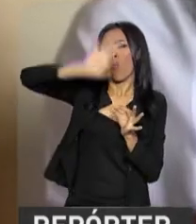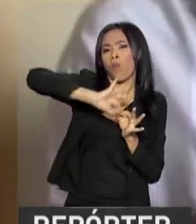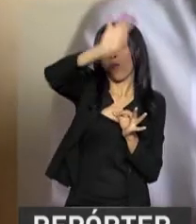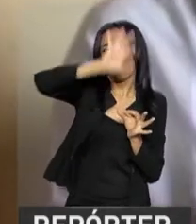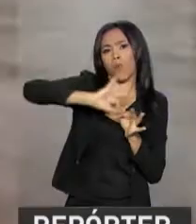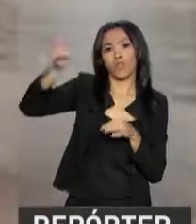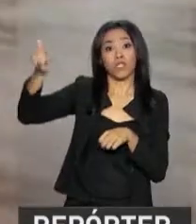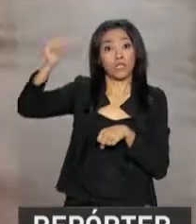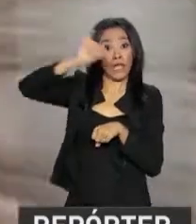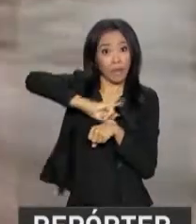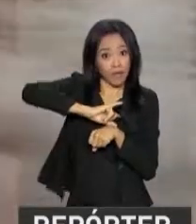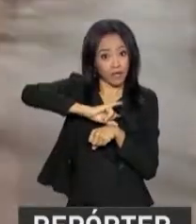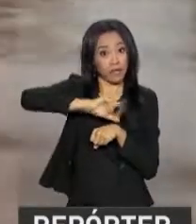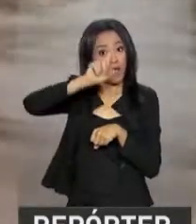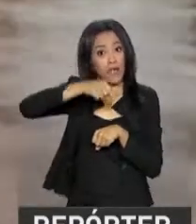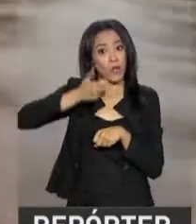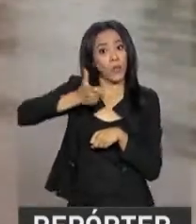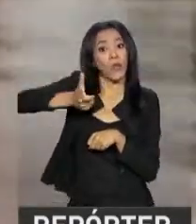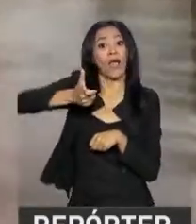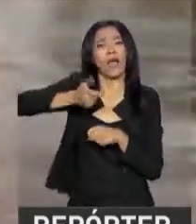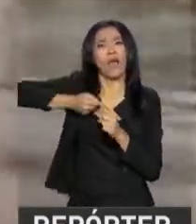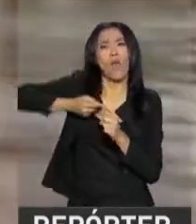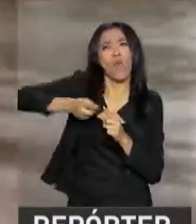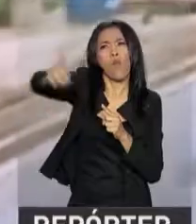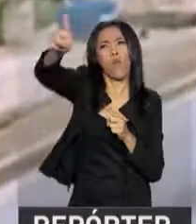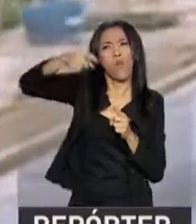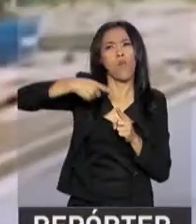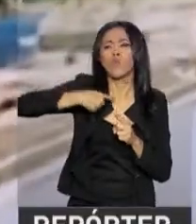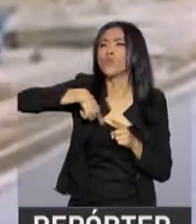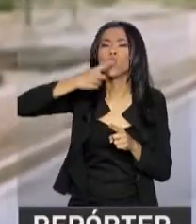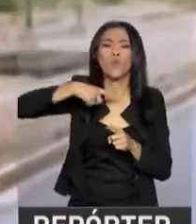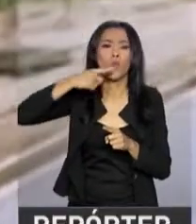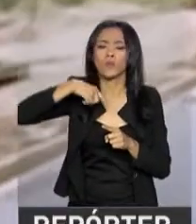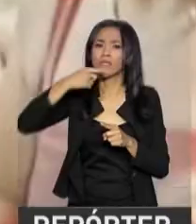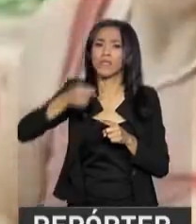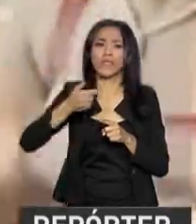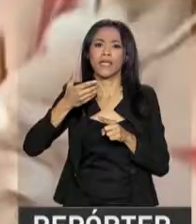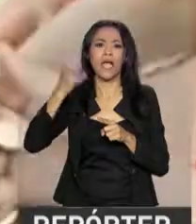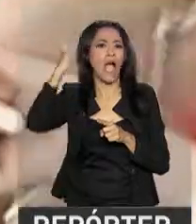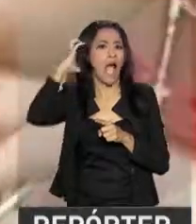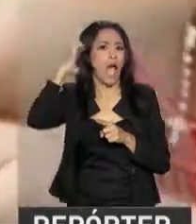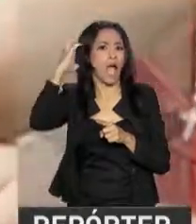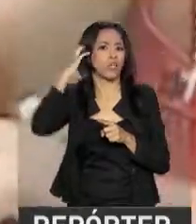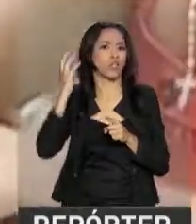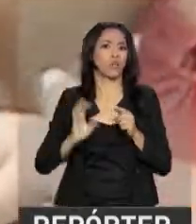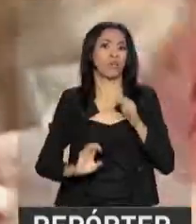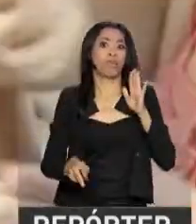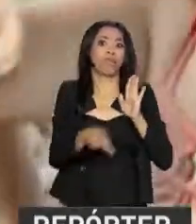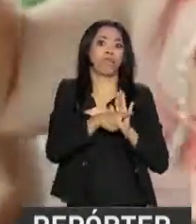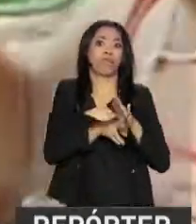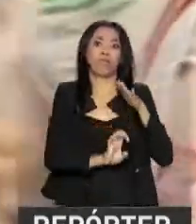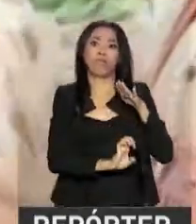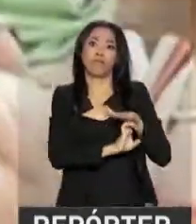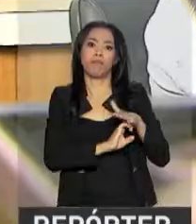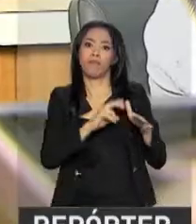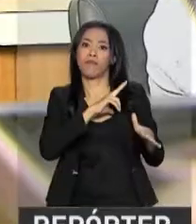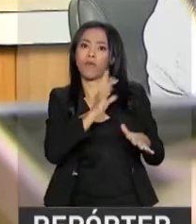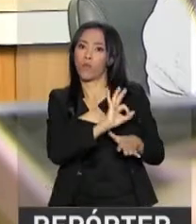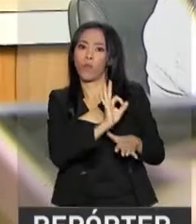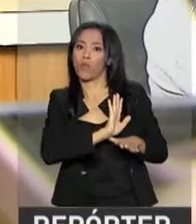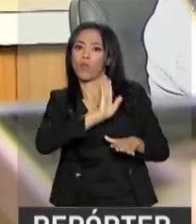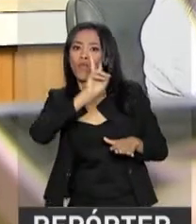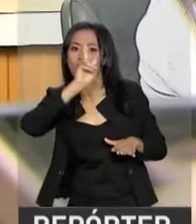do país. São locais onde as rádios comerciais não investem e o cidadão precisa saber o que o governo está fazendo para